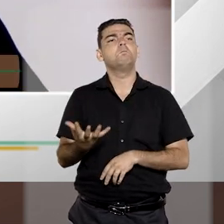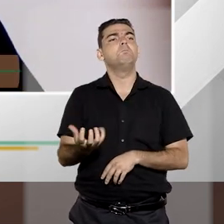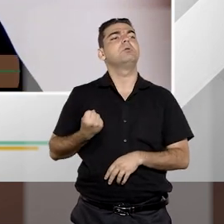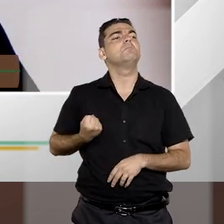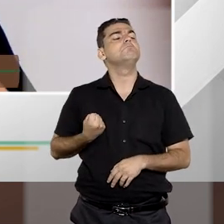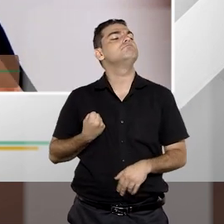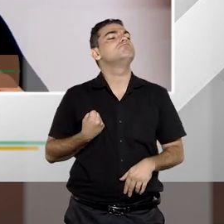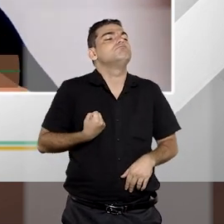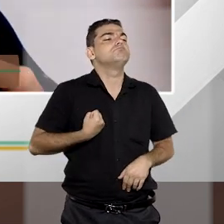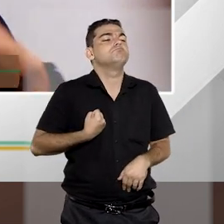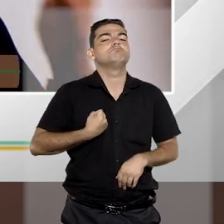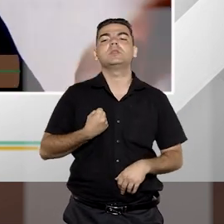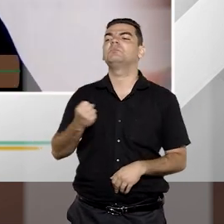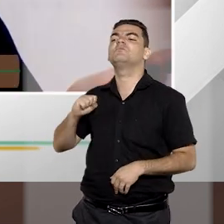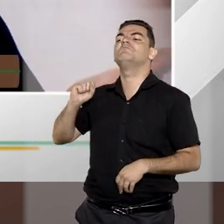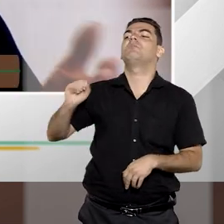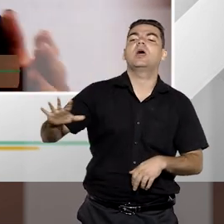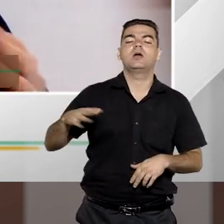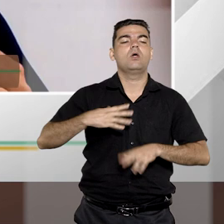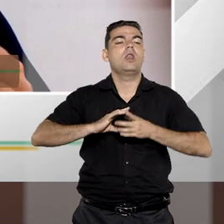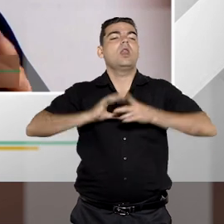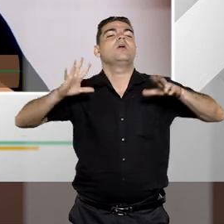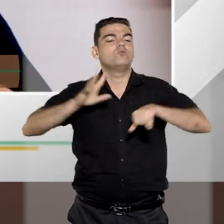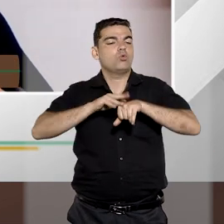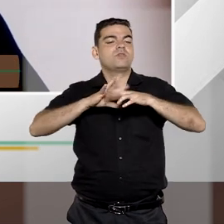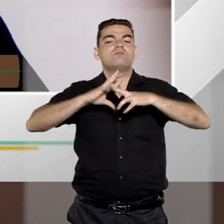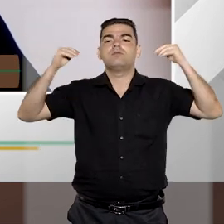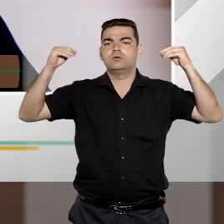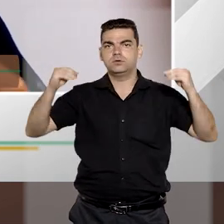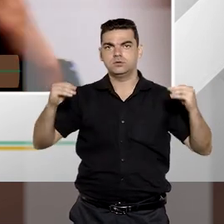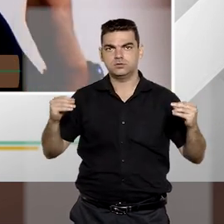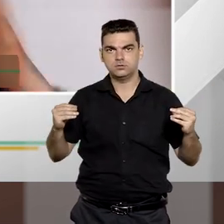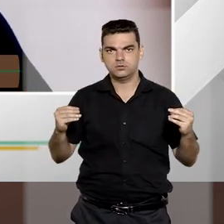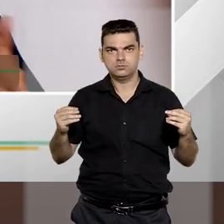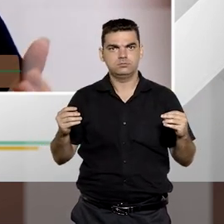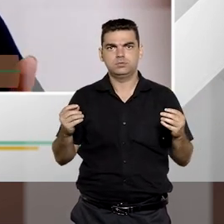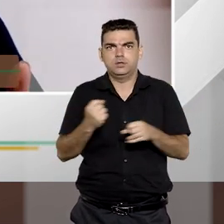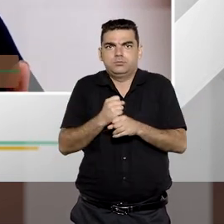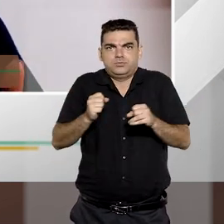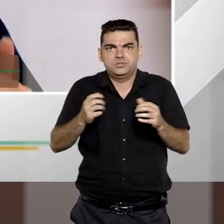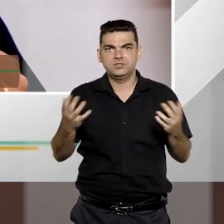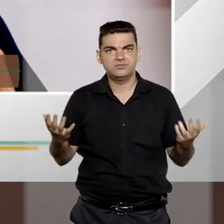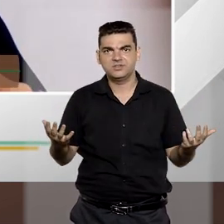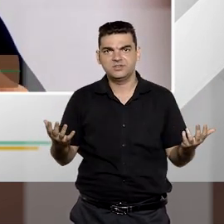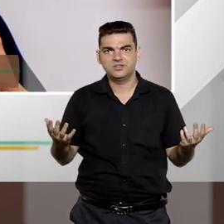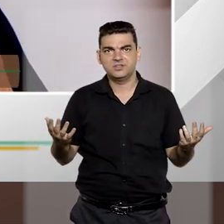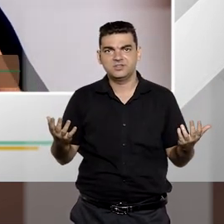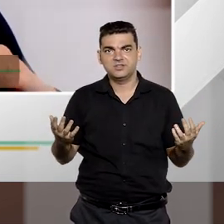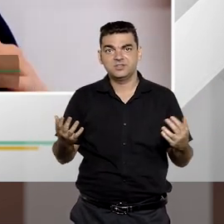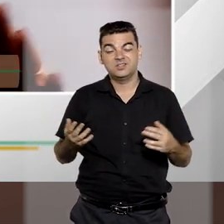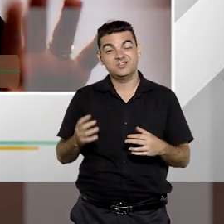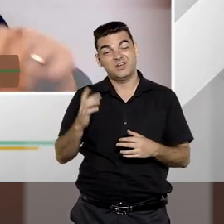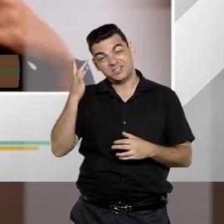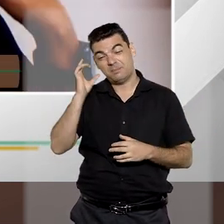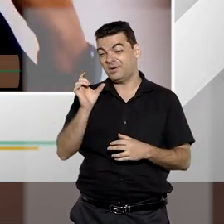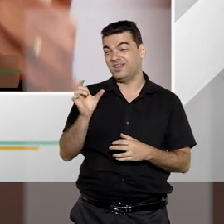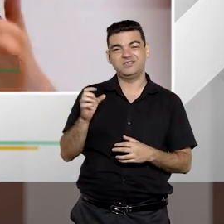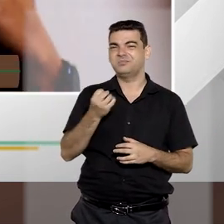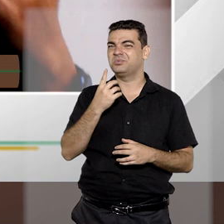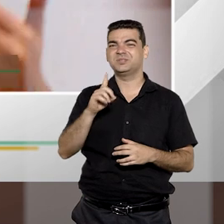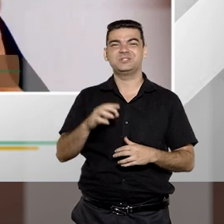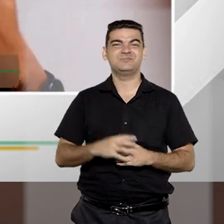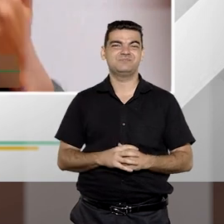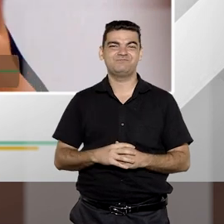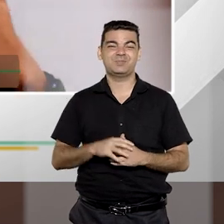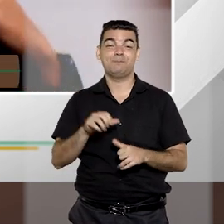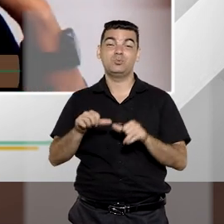aquela deficiência, como se ela pudesse escolher se ela vai utilizar ou não aquela deficiência. Então, acabou que ao longo dos anos